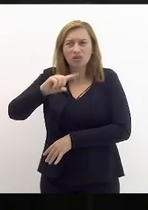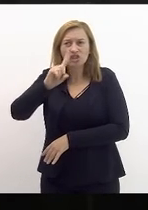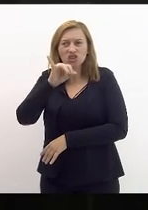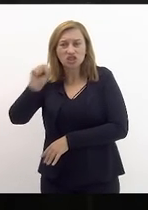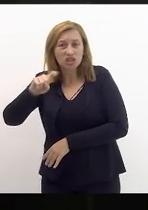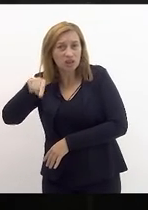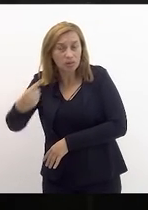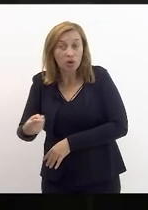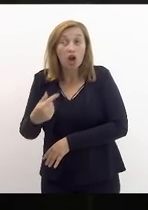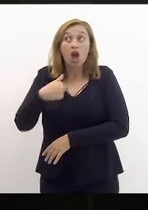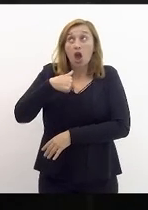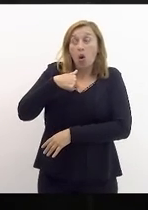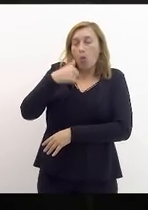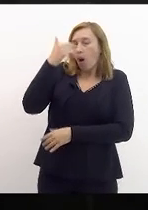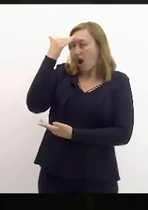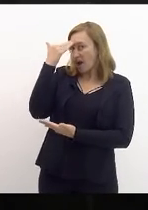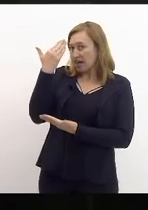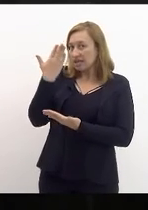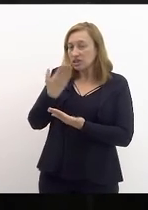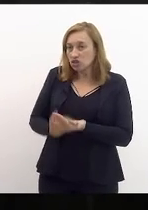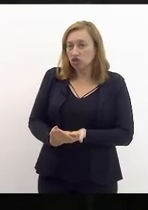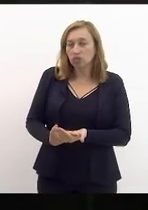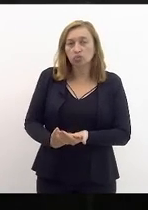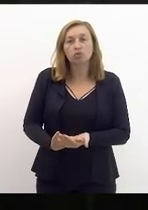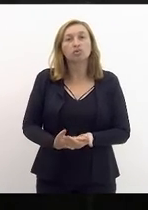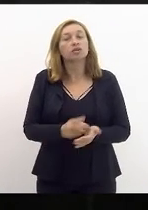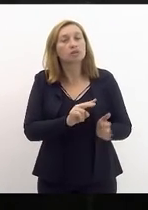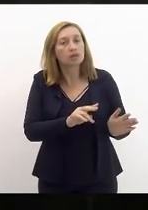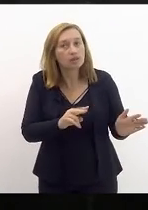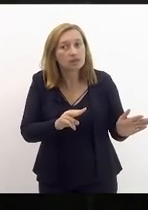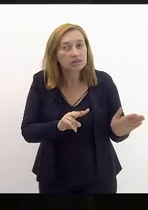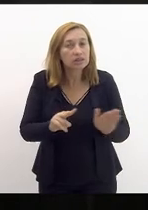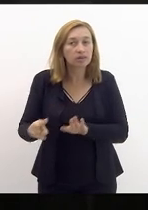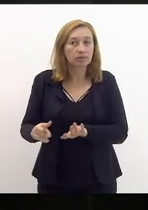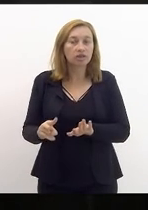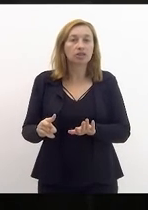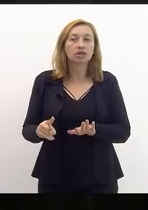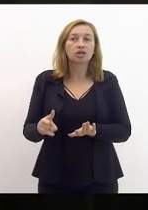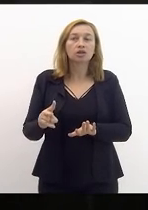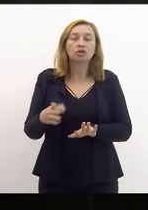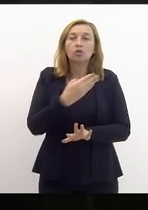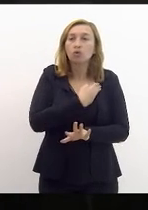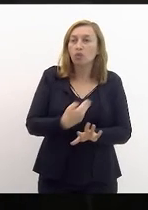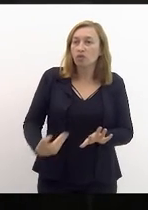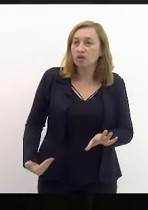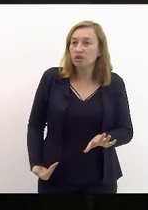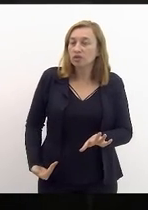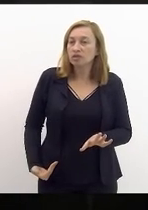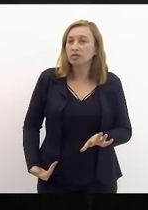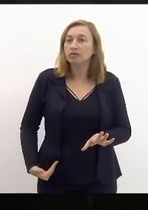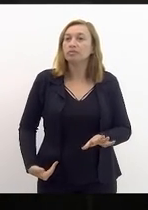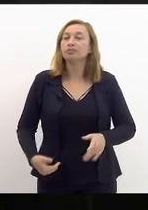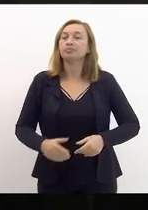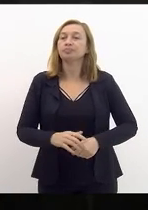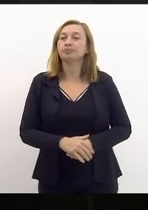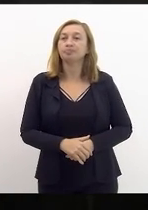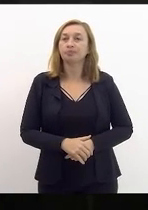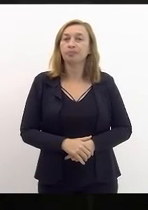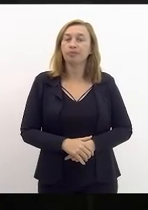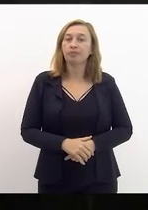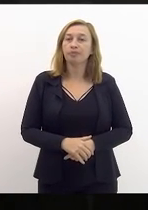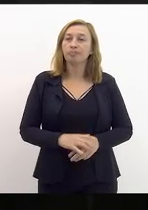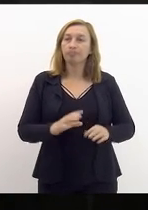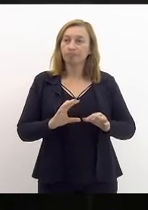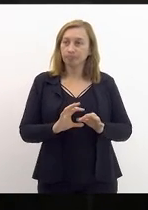que na semana vindoura era o governador estará sancionando a